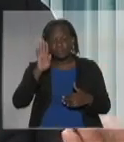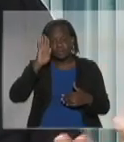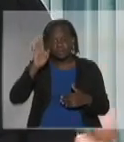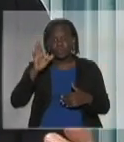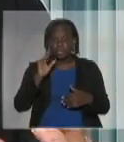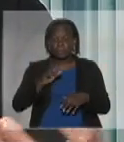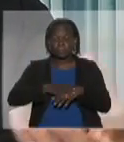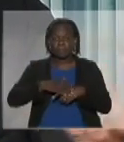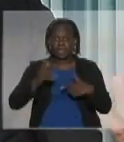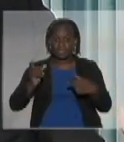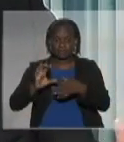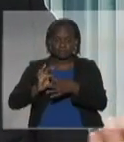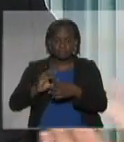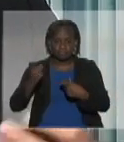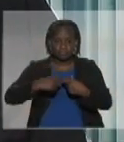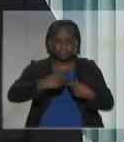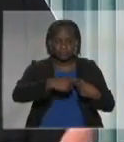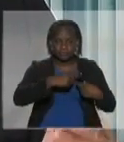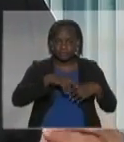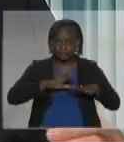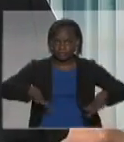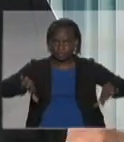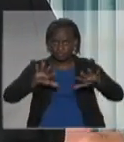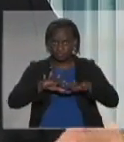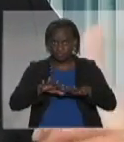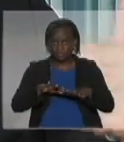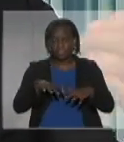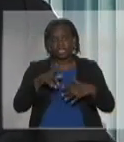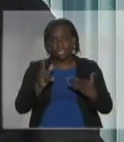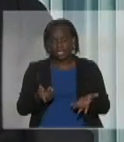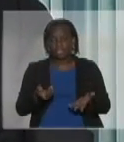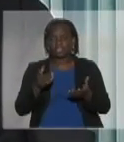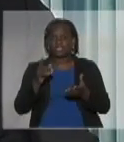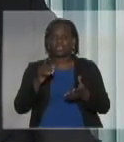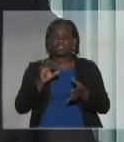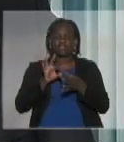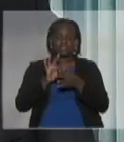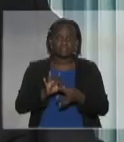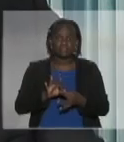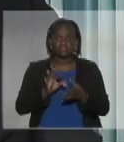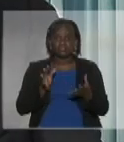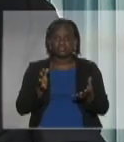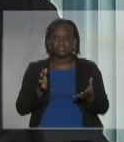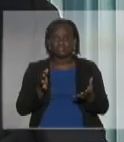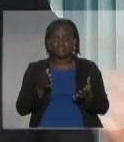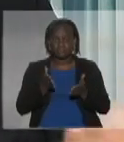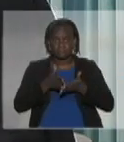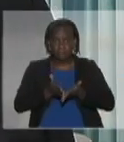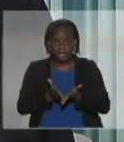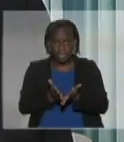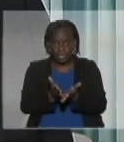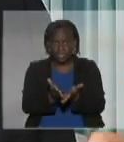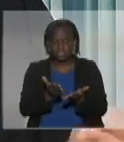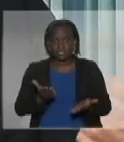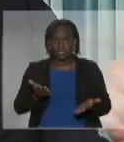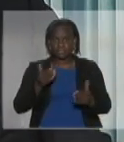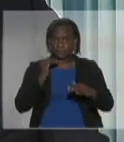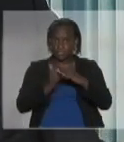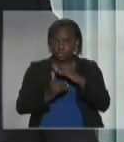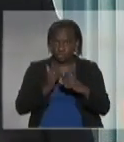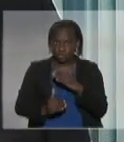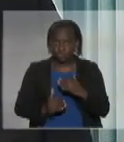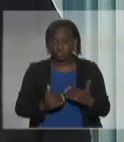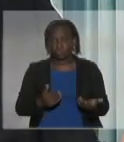maior integração a esse sistema, quer seja na relação das barcas com